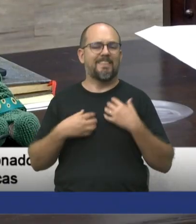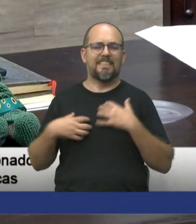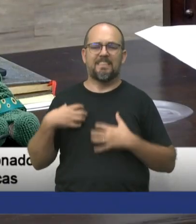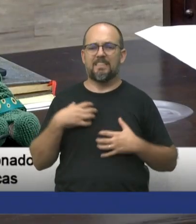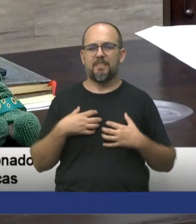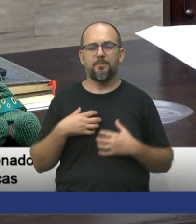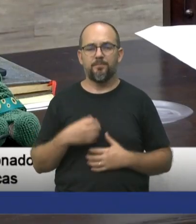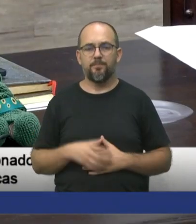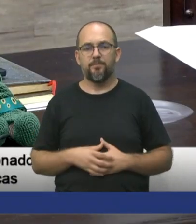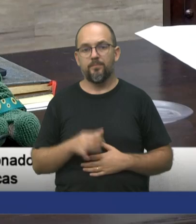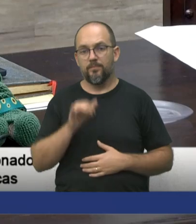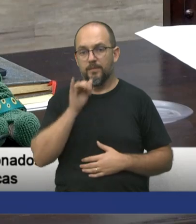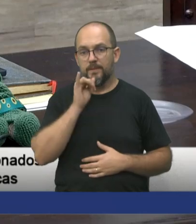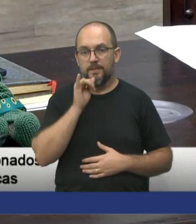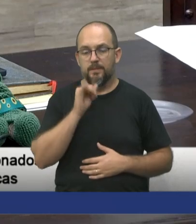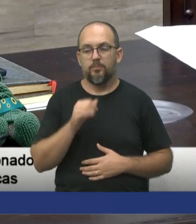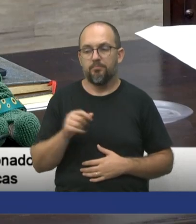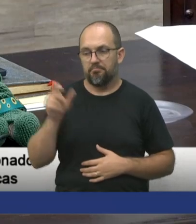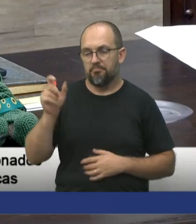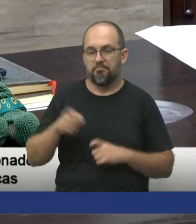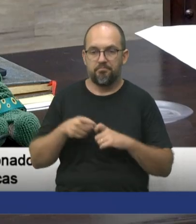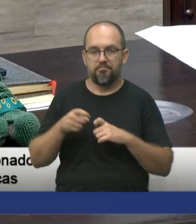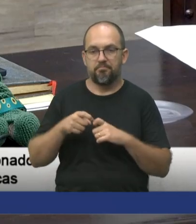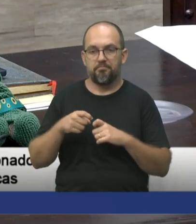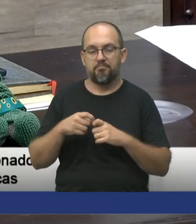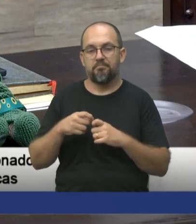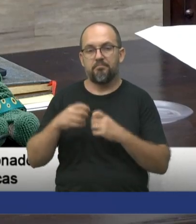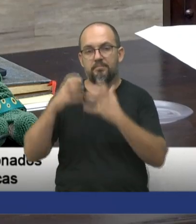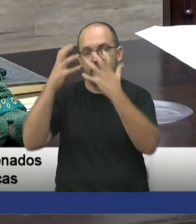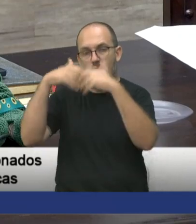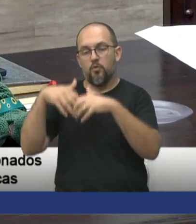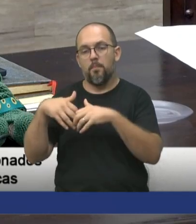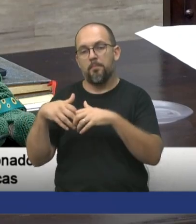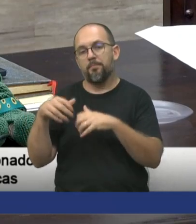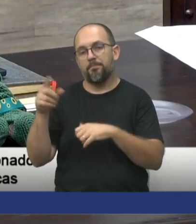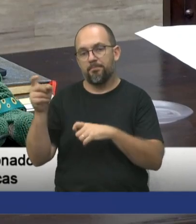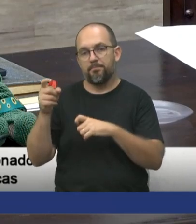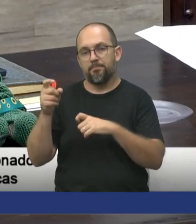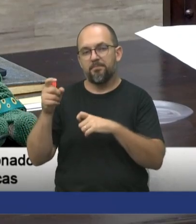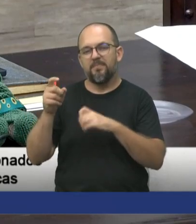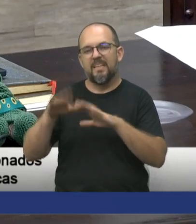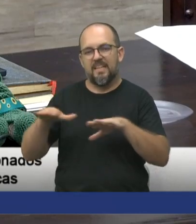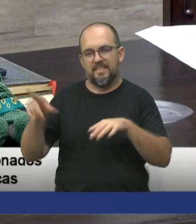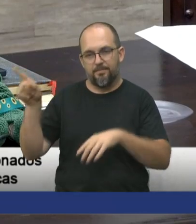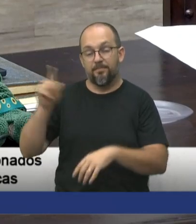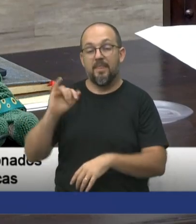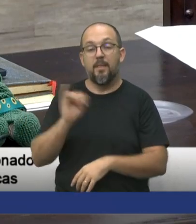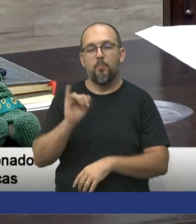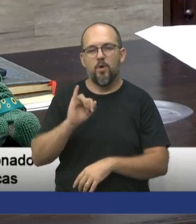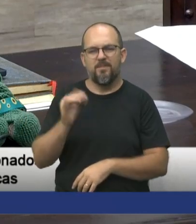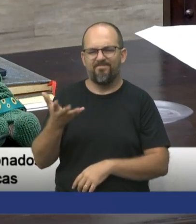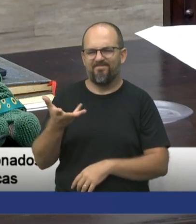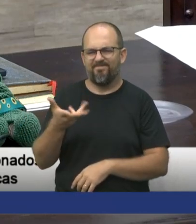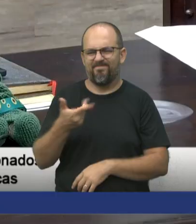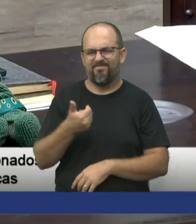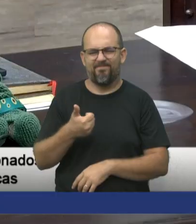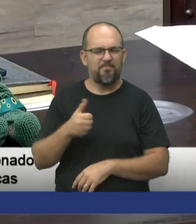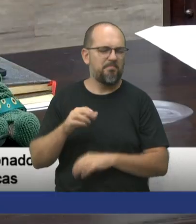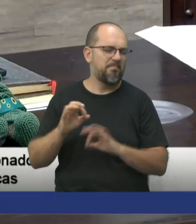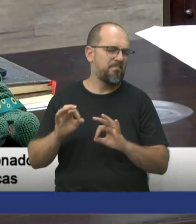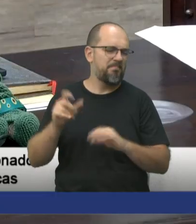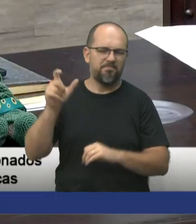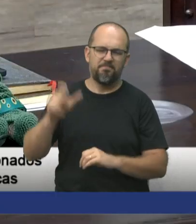por exemplo, eu tenho uma neuropediatra em Itapuí, uma neuropediatra incrível, ela é